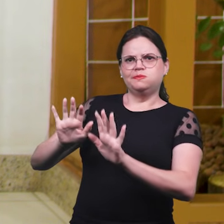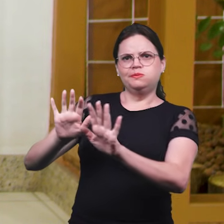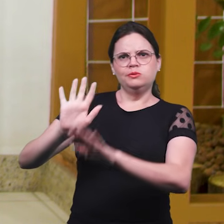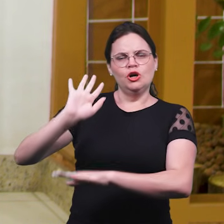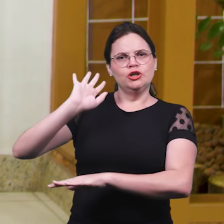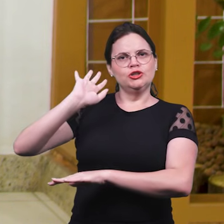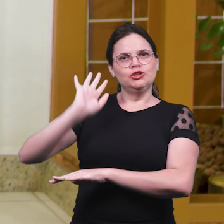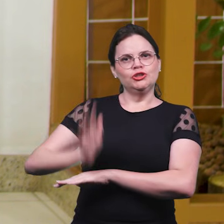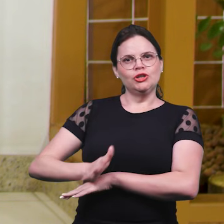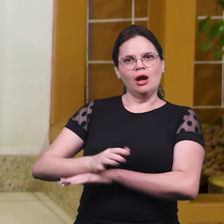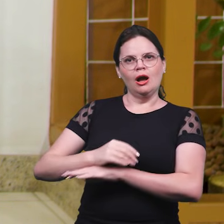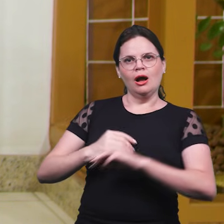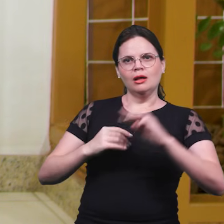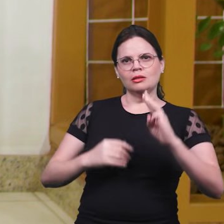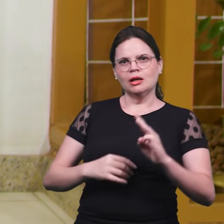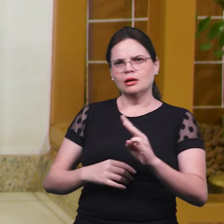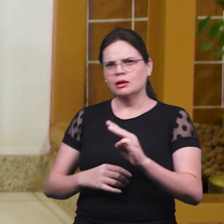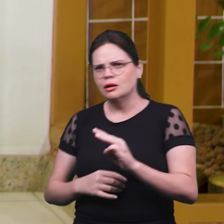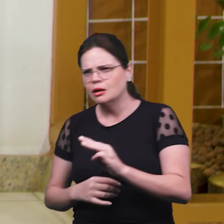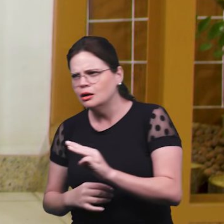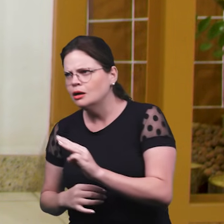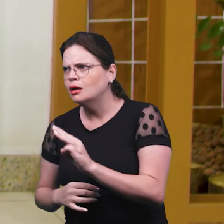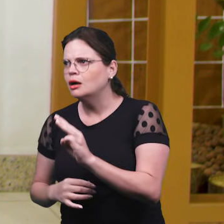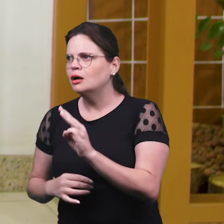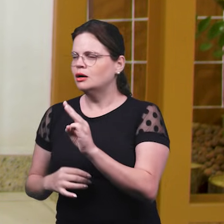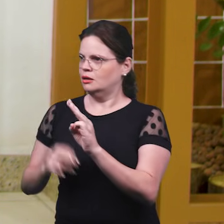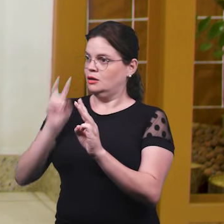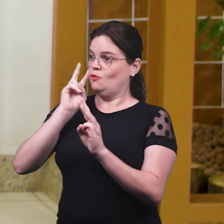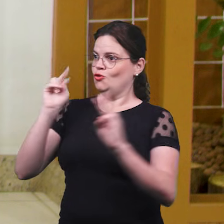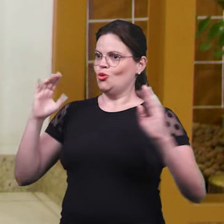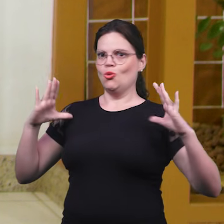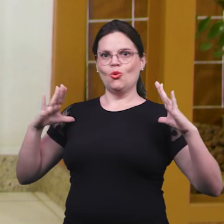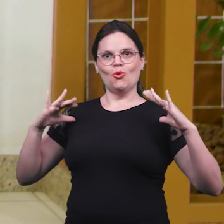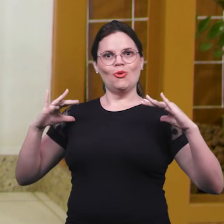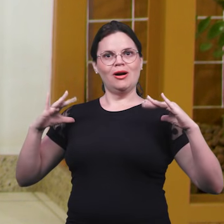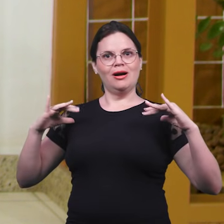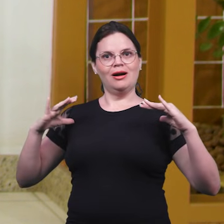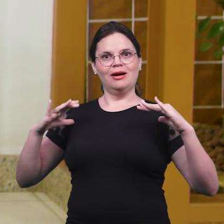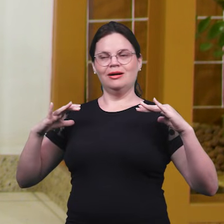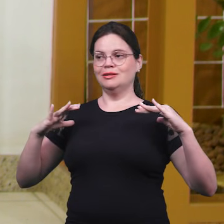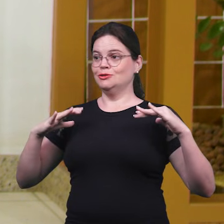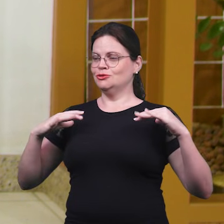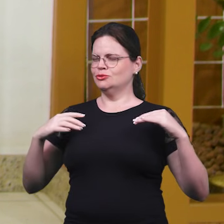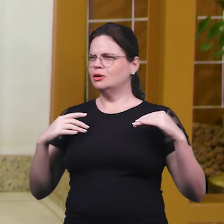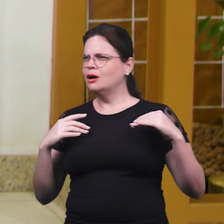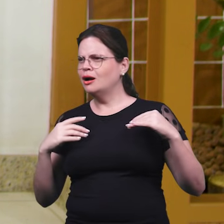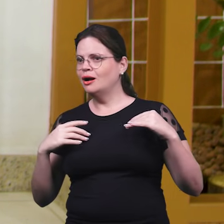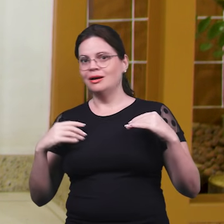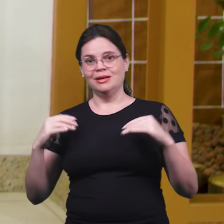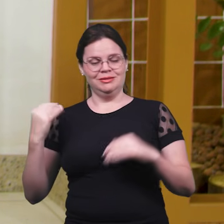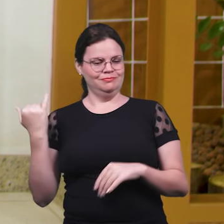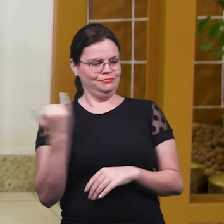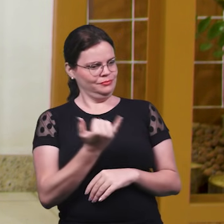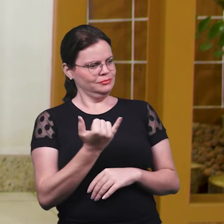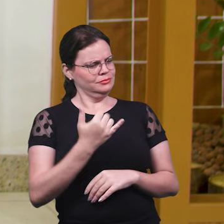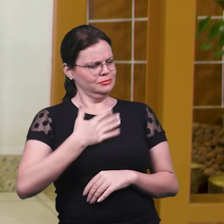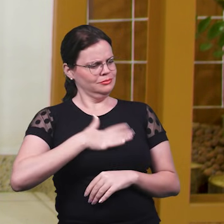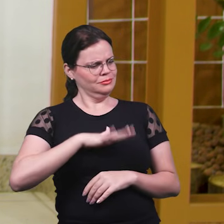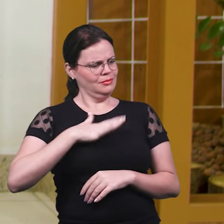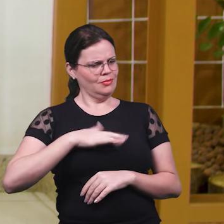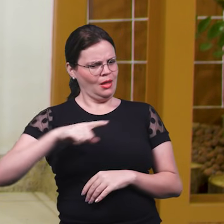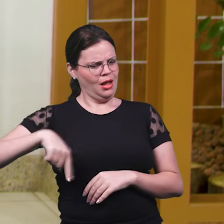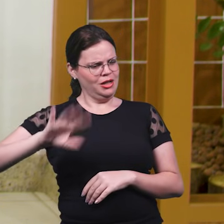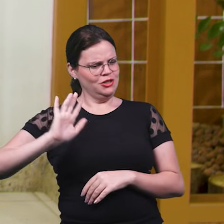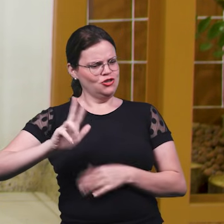elas vieram de encontro ao anjo que estava à espera delas. E ali o anjo anunciou a vitória, porque